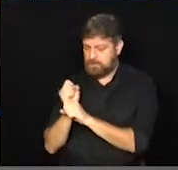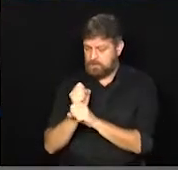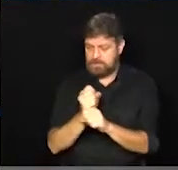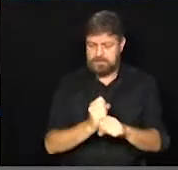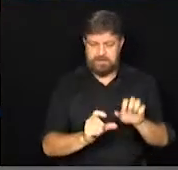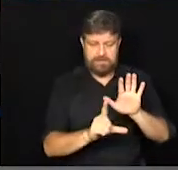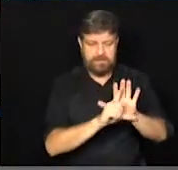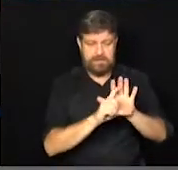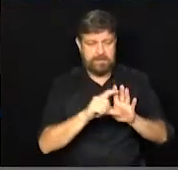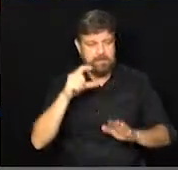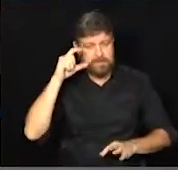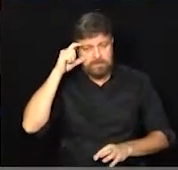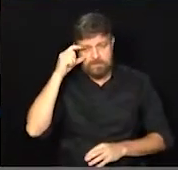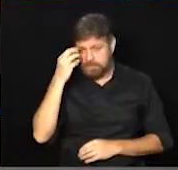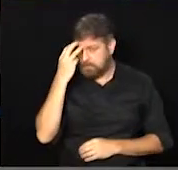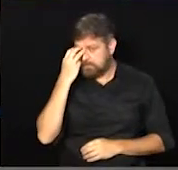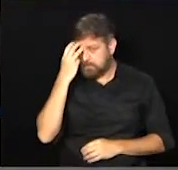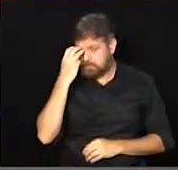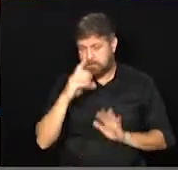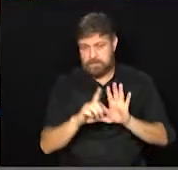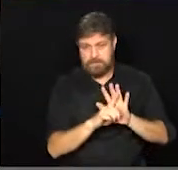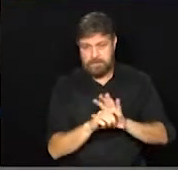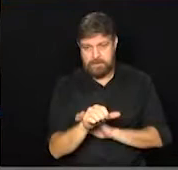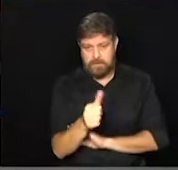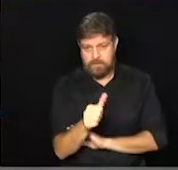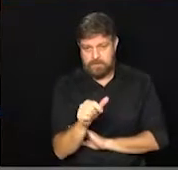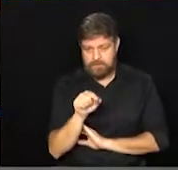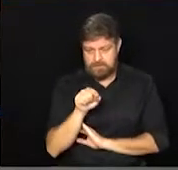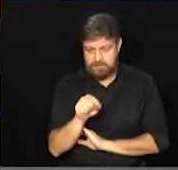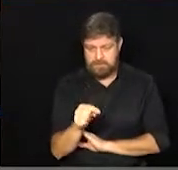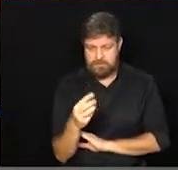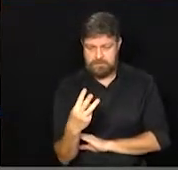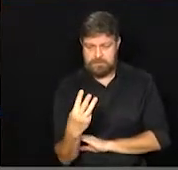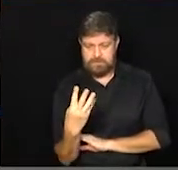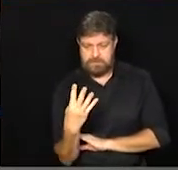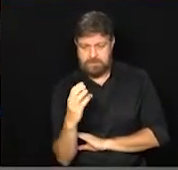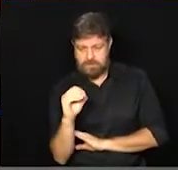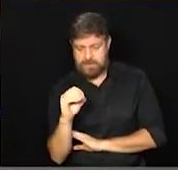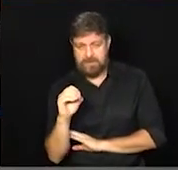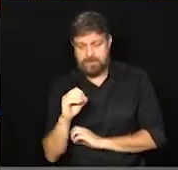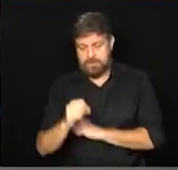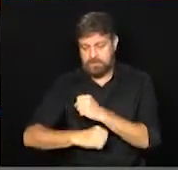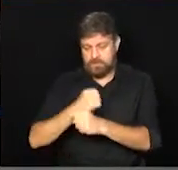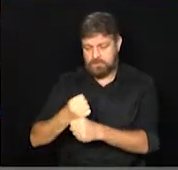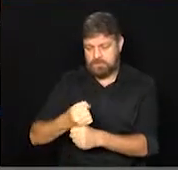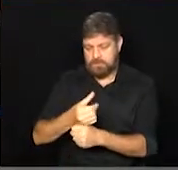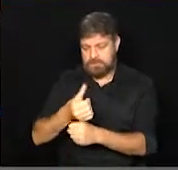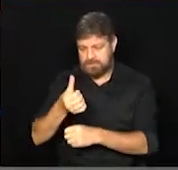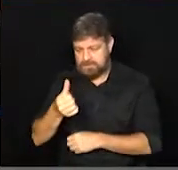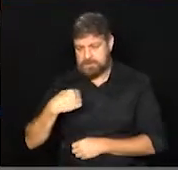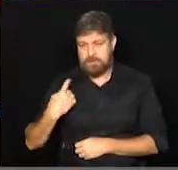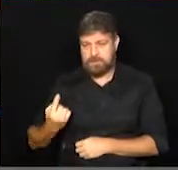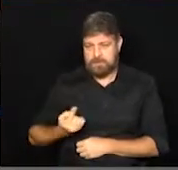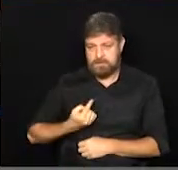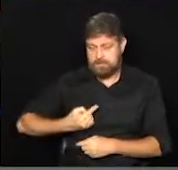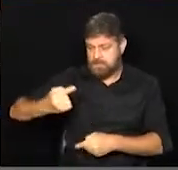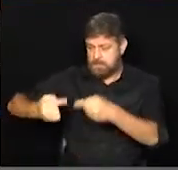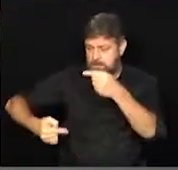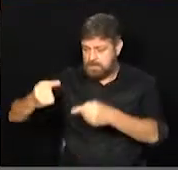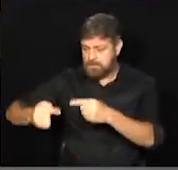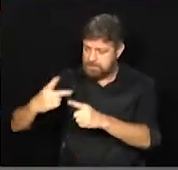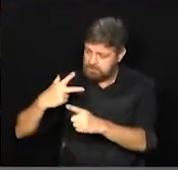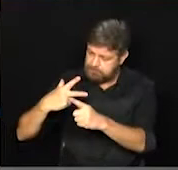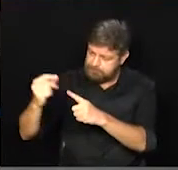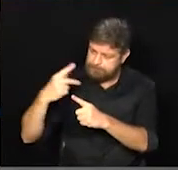Maria da Penha, a Lei 11.340, de 2006. Vamos debater as conquistas, a importância